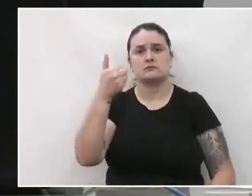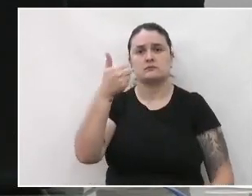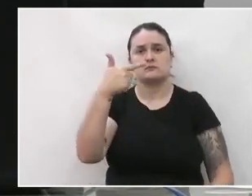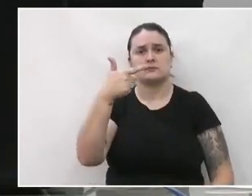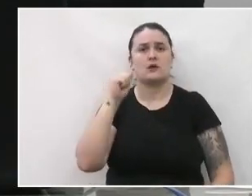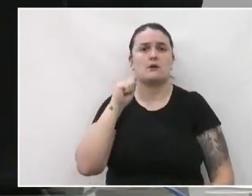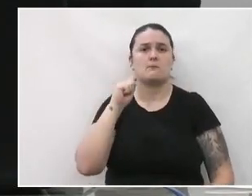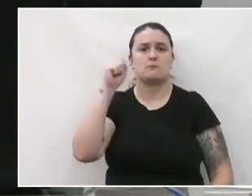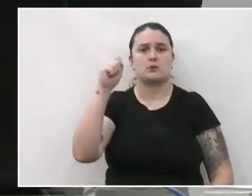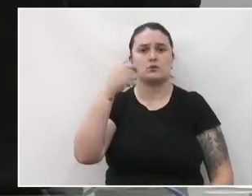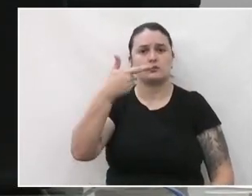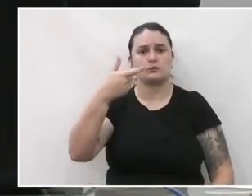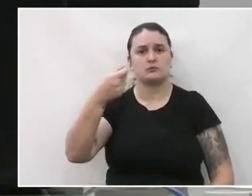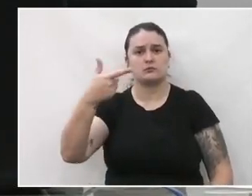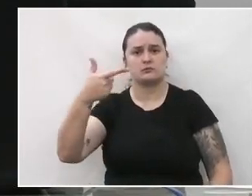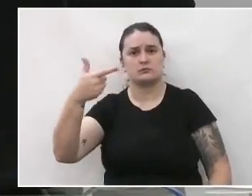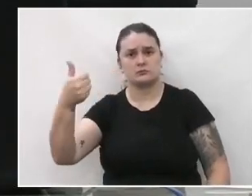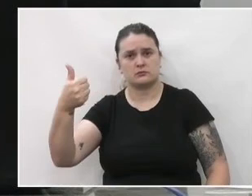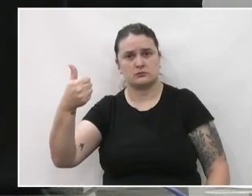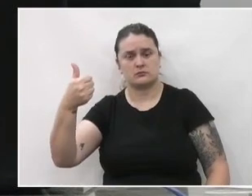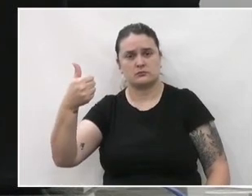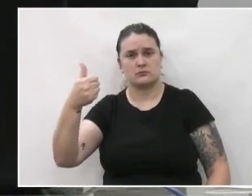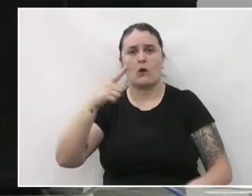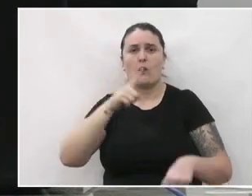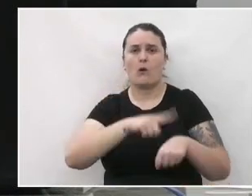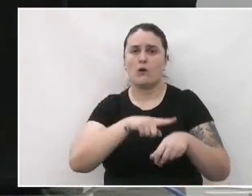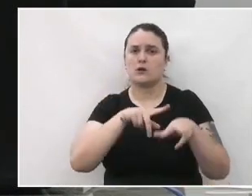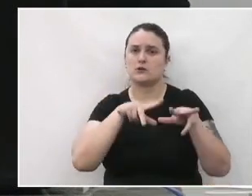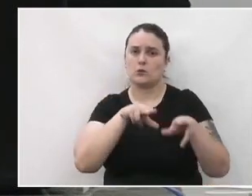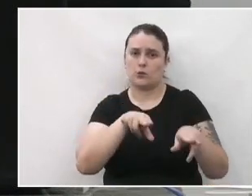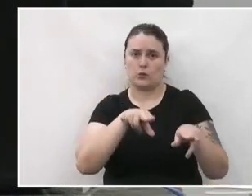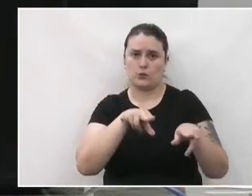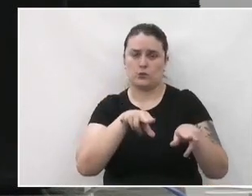de abril de 2021, em horário